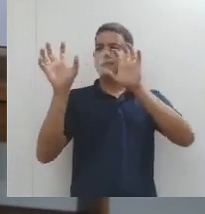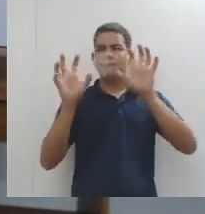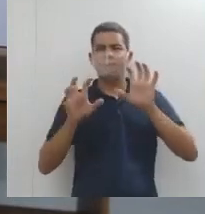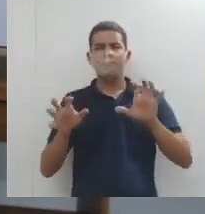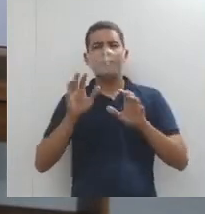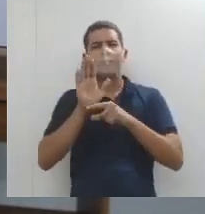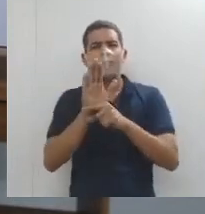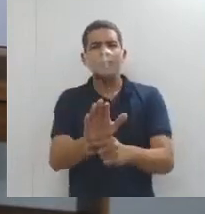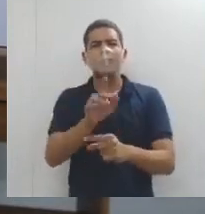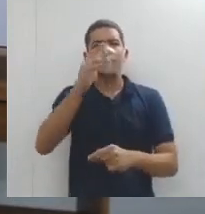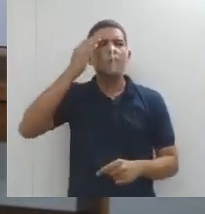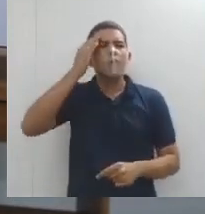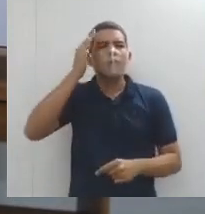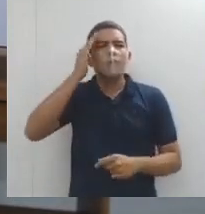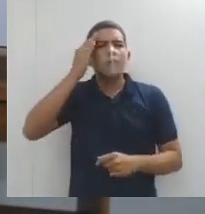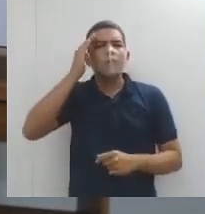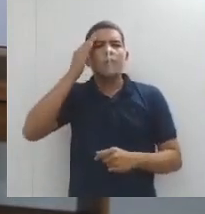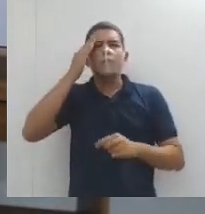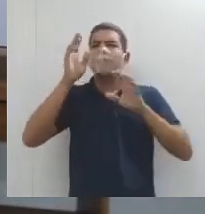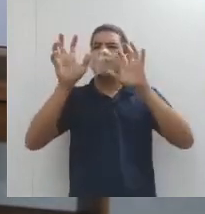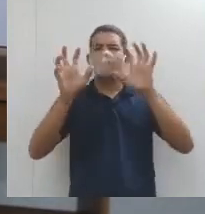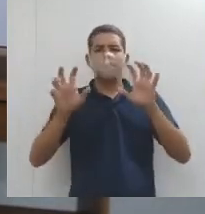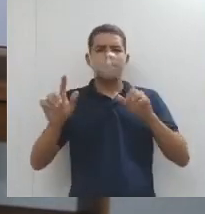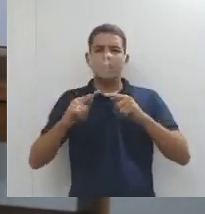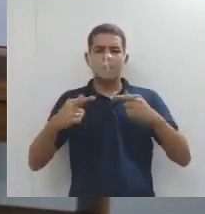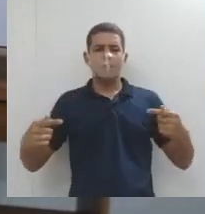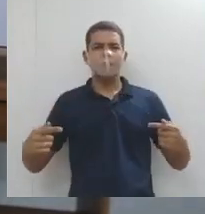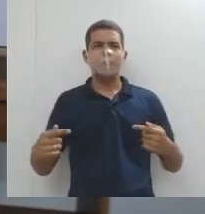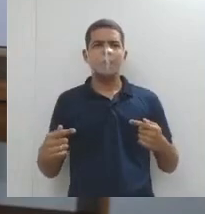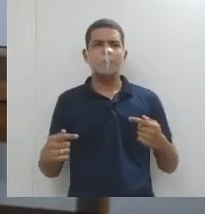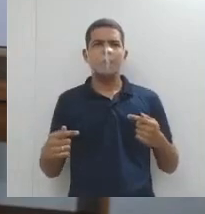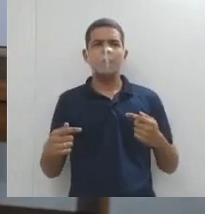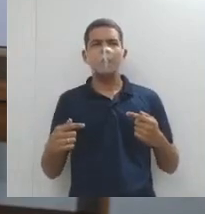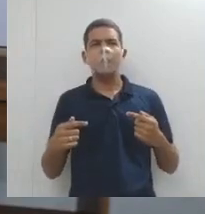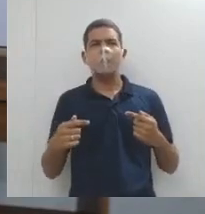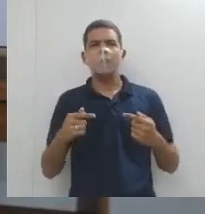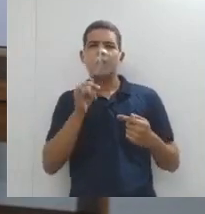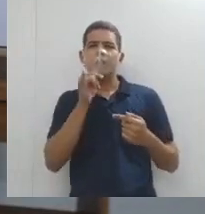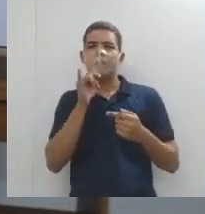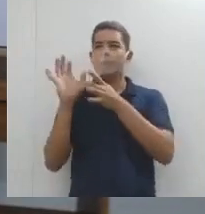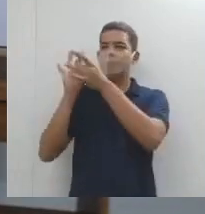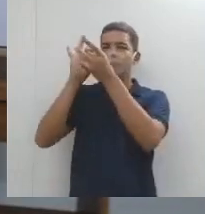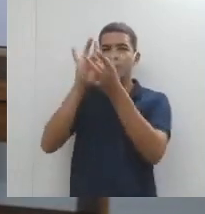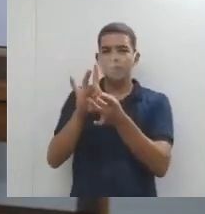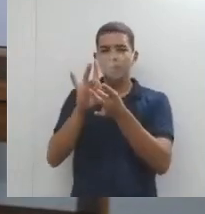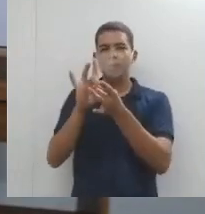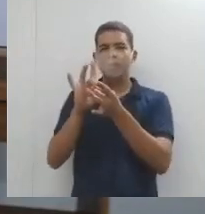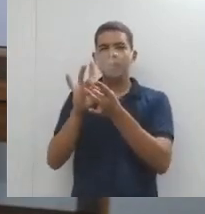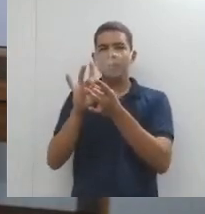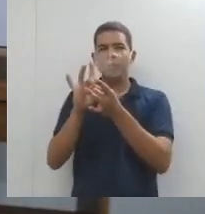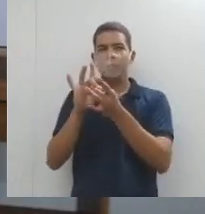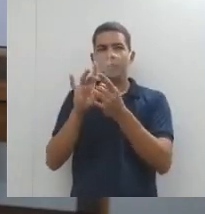na compreensão de toda a estrutura gramatical, que é a ideia de que o contexto determina